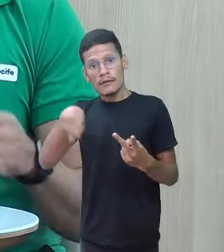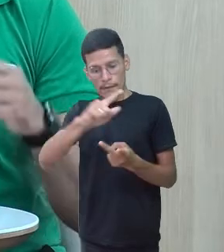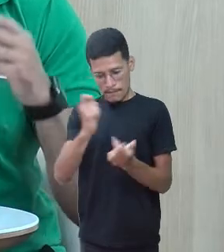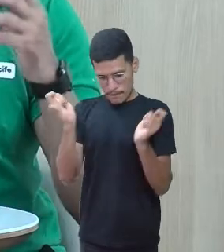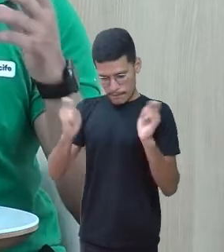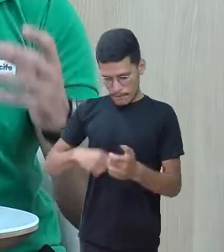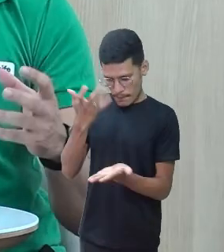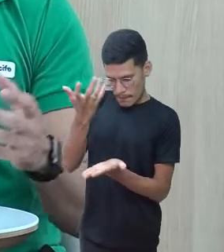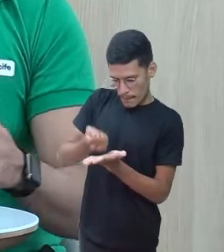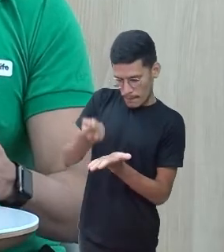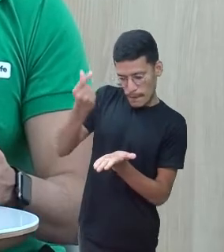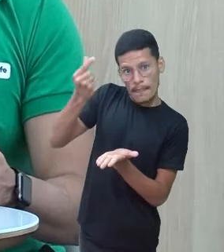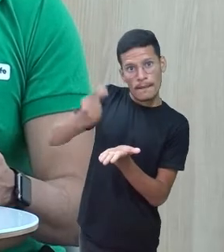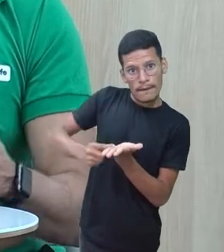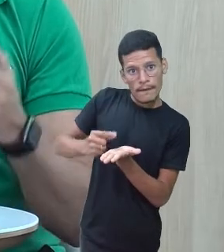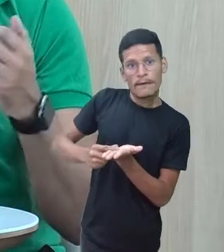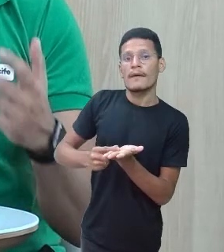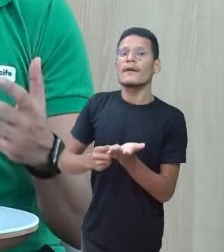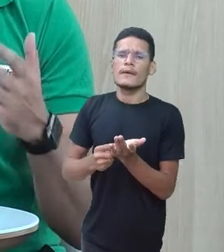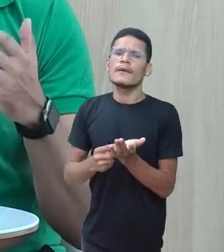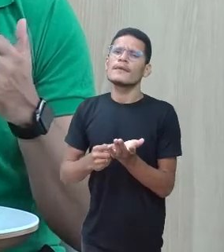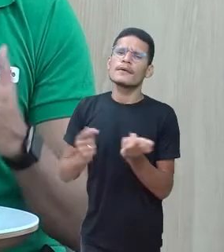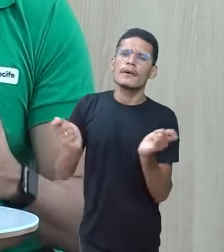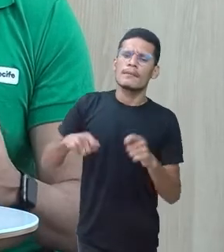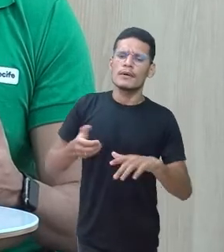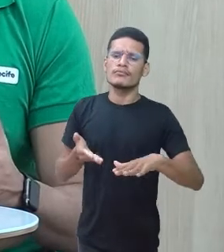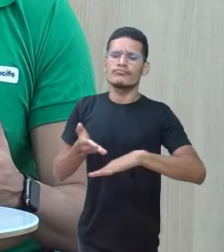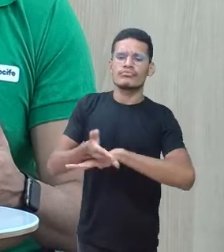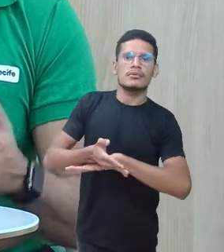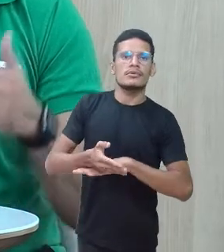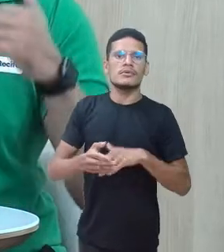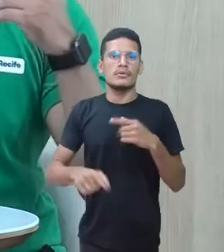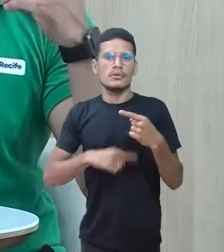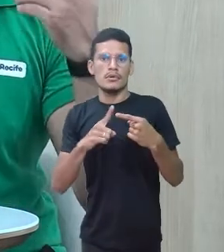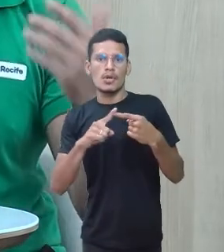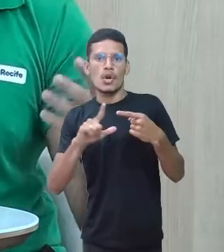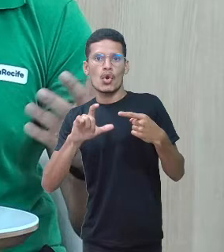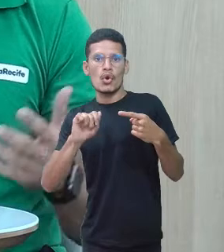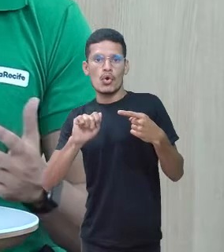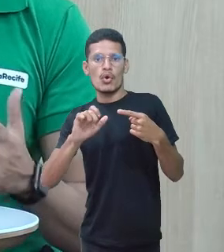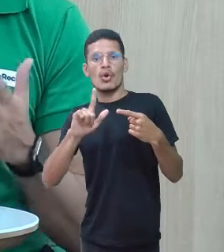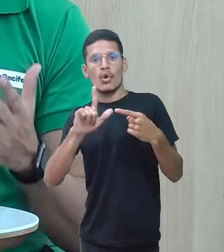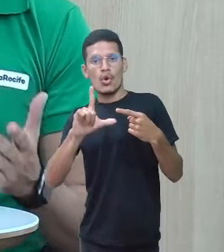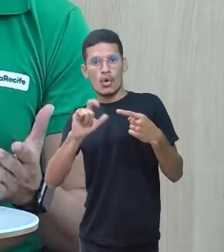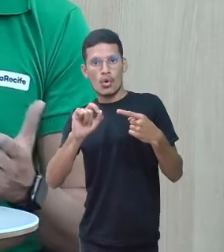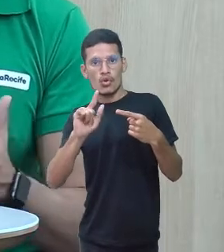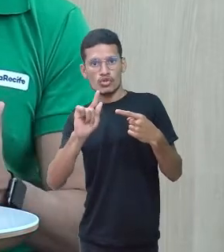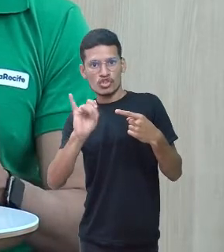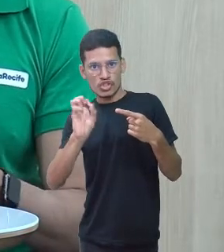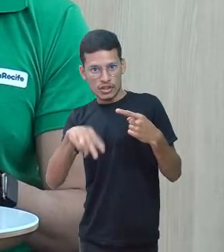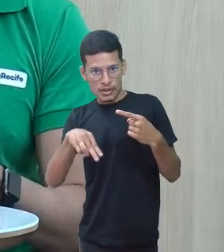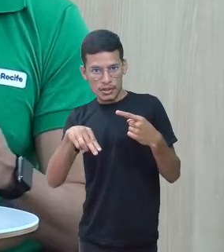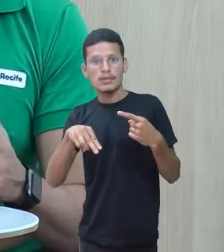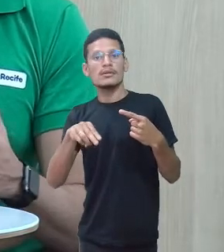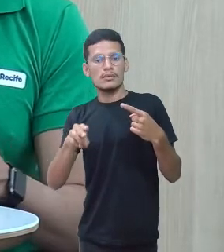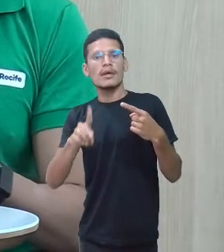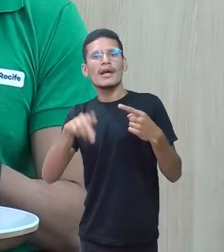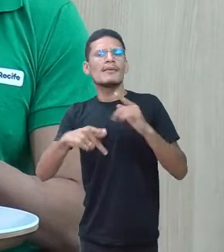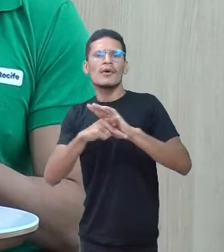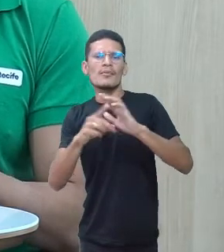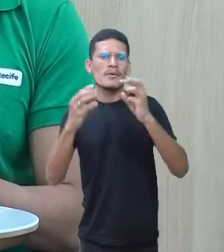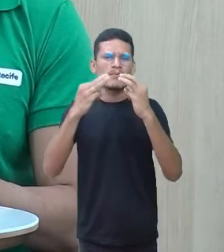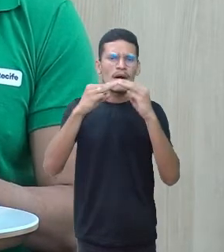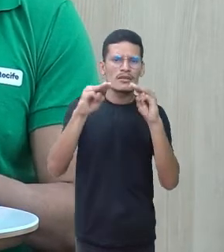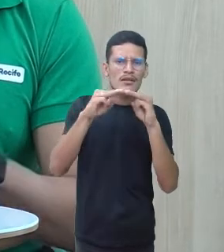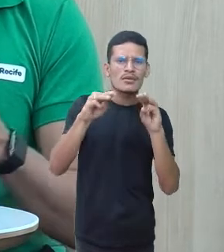download e logo após vai pedir o login e a senha, certo? O login é a sua matrícula, né? Os dígitos da